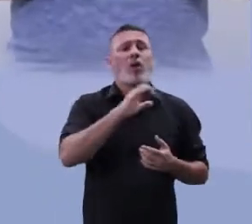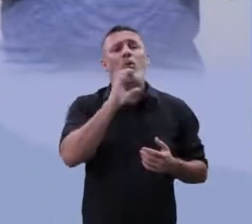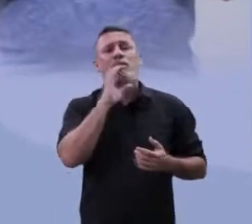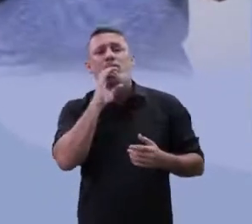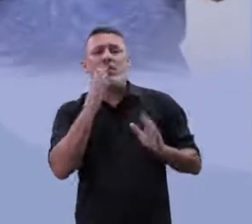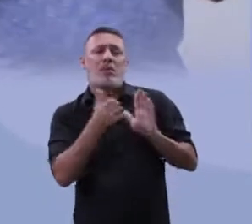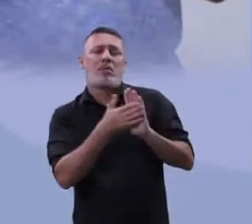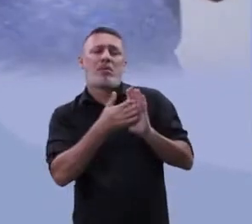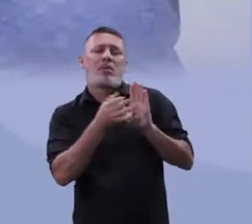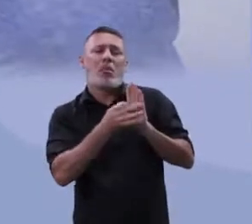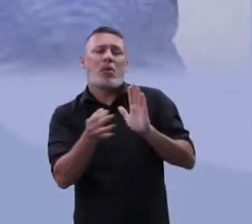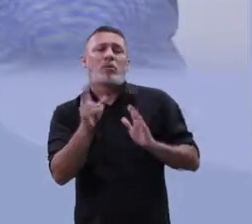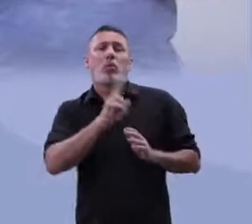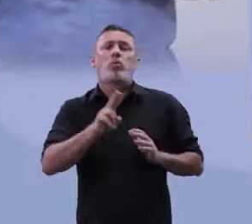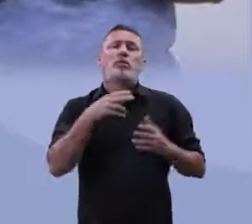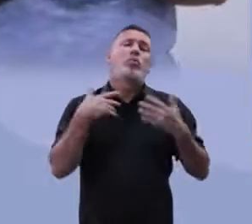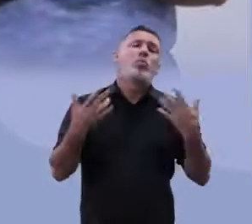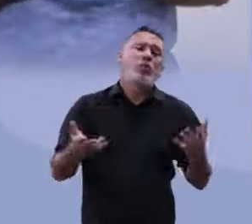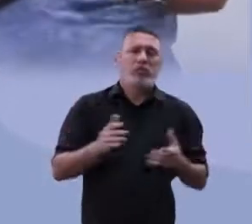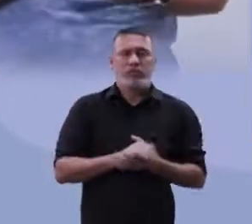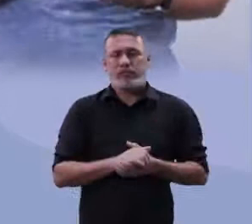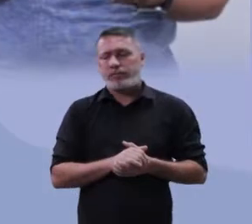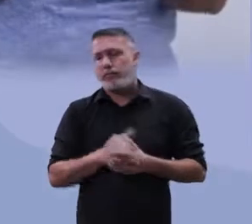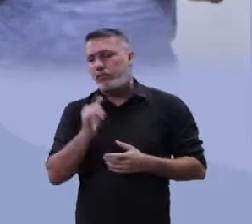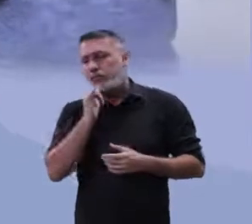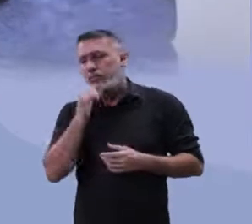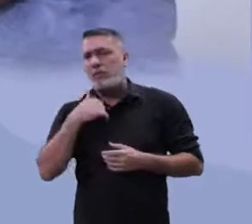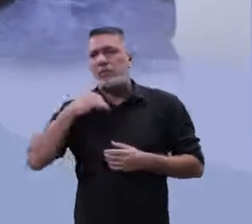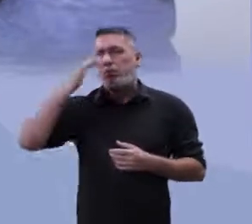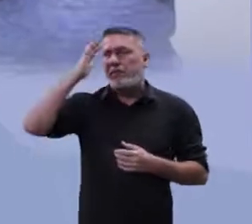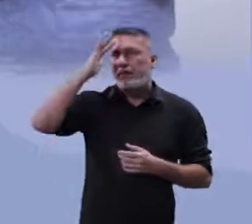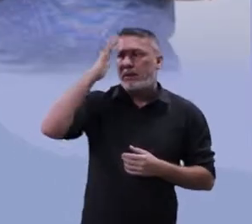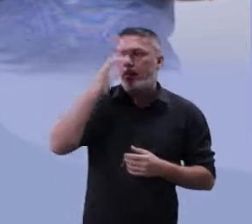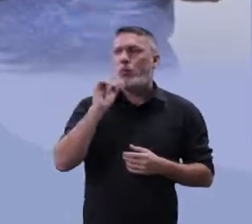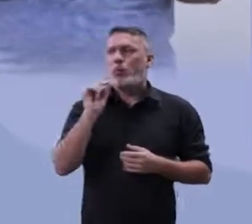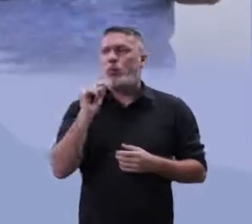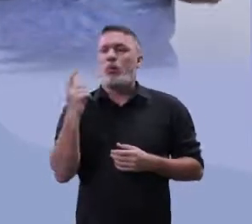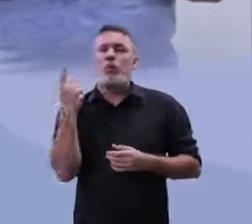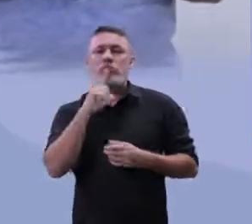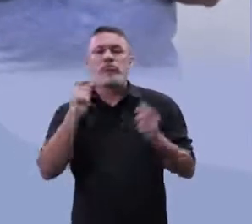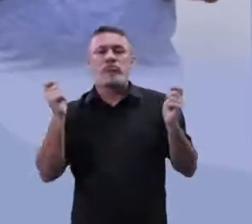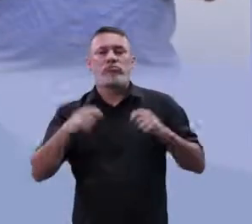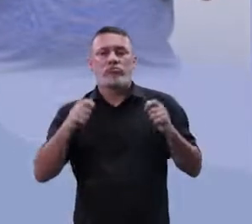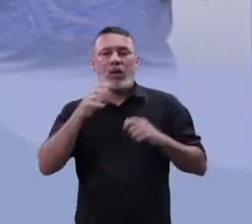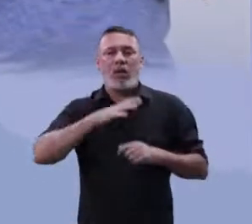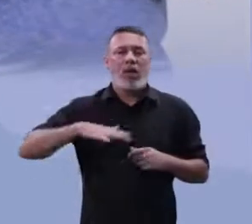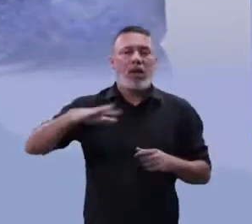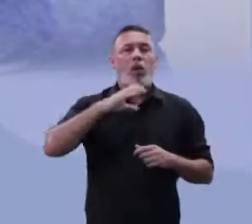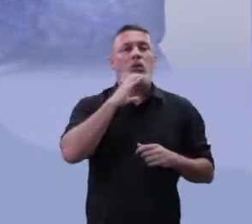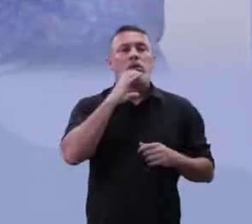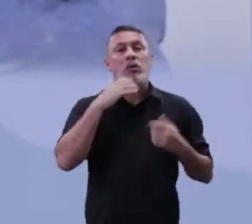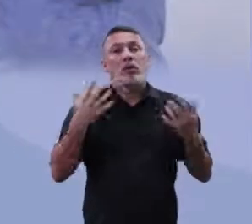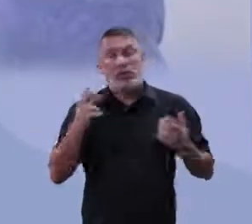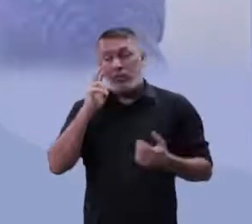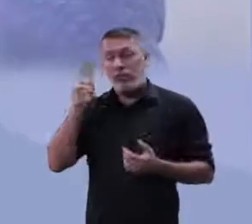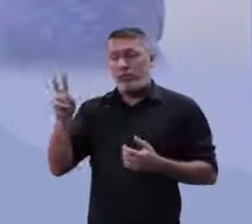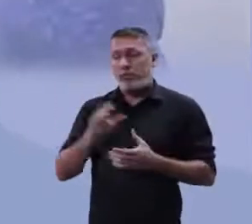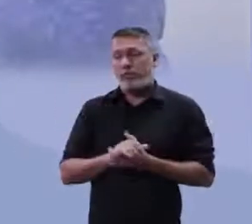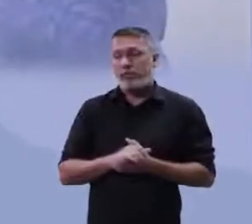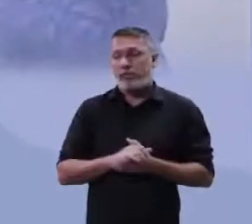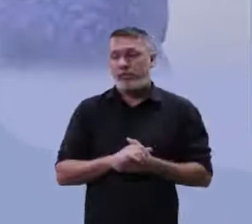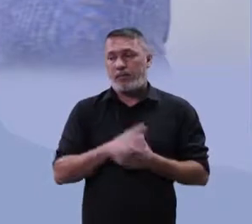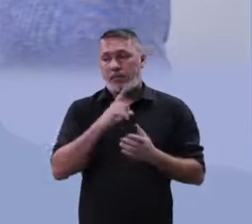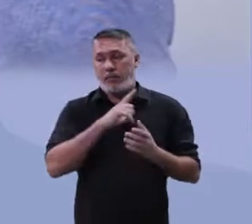nesta proposta como área do conhecimento? O que eu poderia pensar enquanto área do conhecimento? Olha lá,